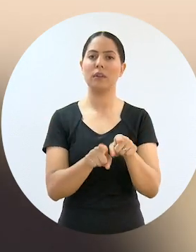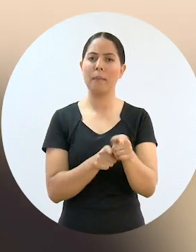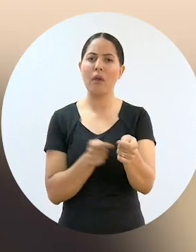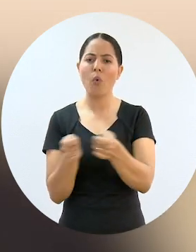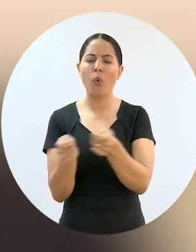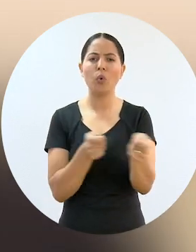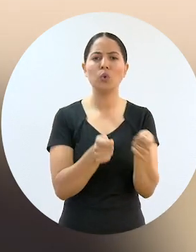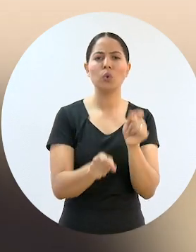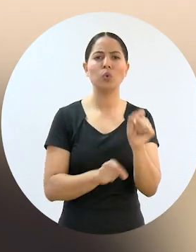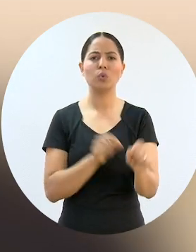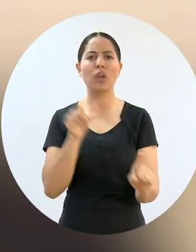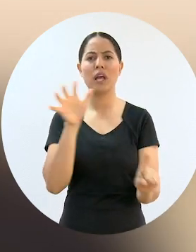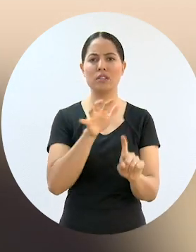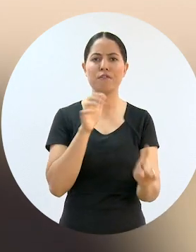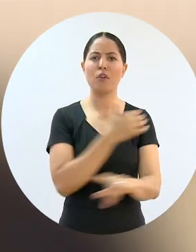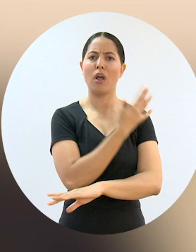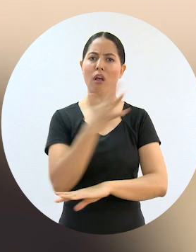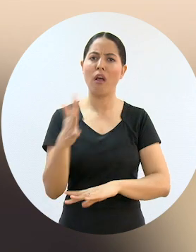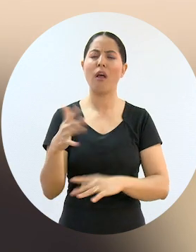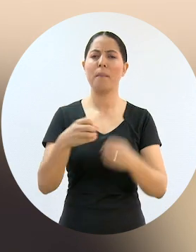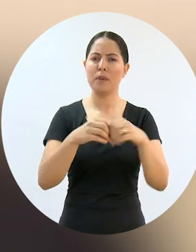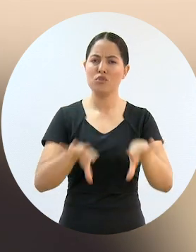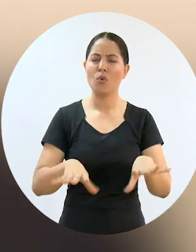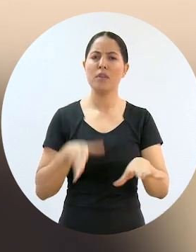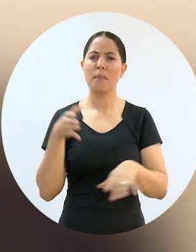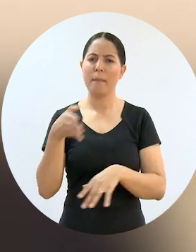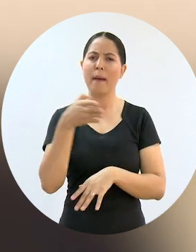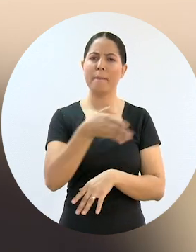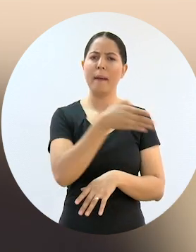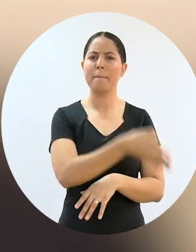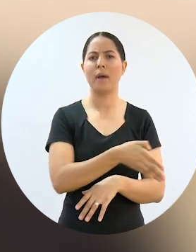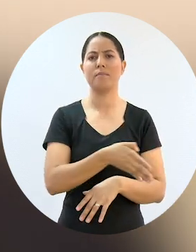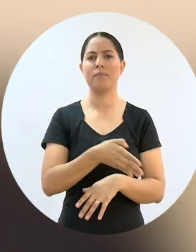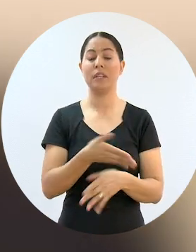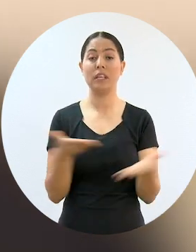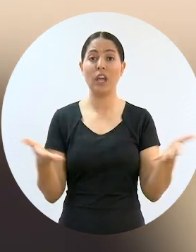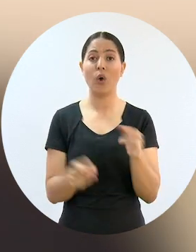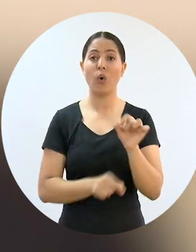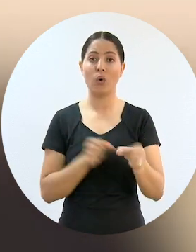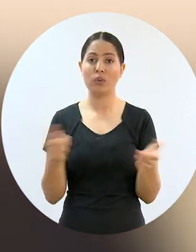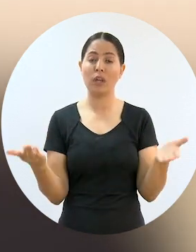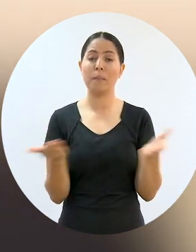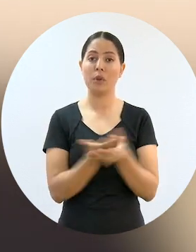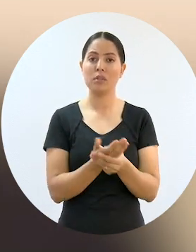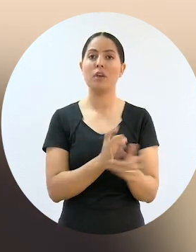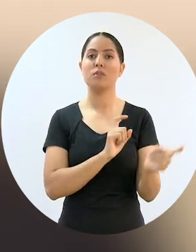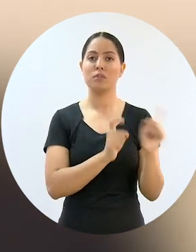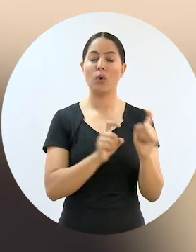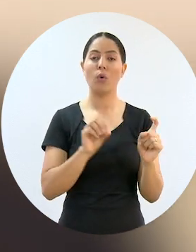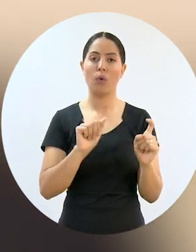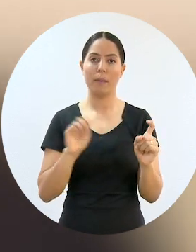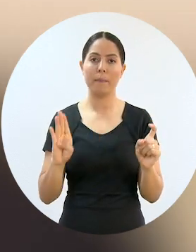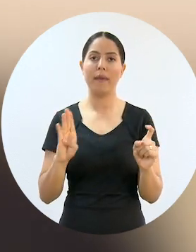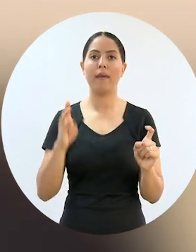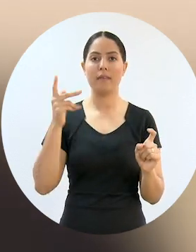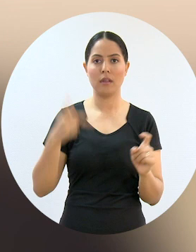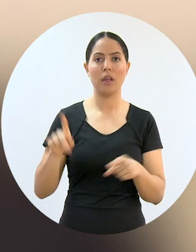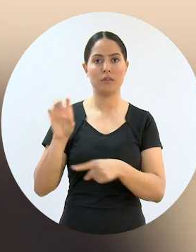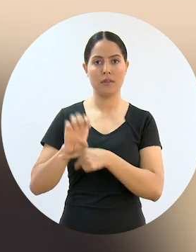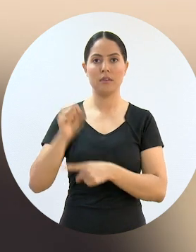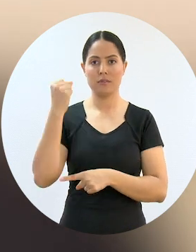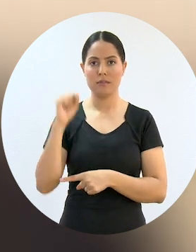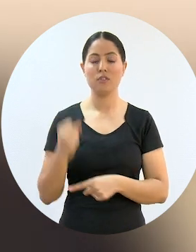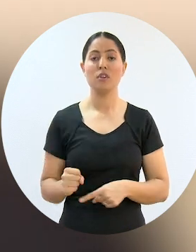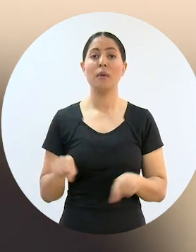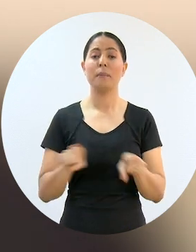o impacto ambiental nas comunidades, e vamos elaborar agora, instaurando um processo administrativo na OAB Sergipe